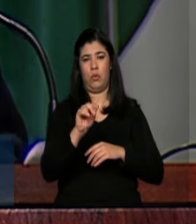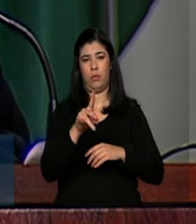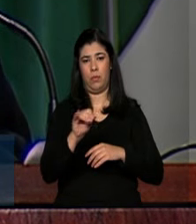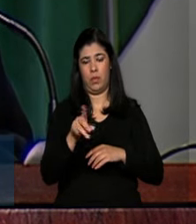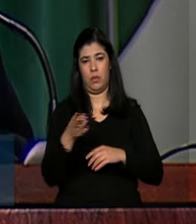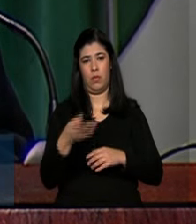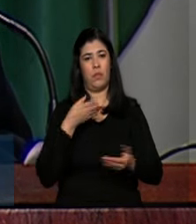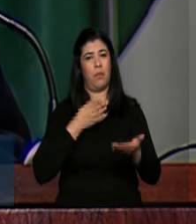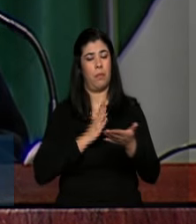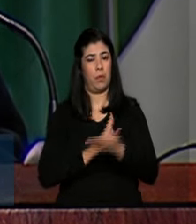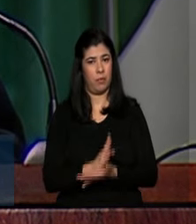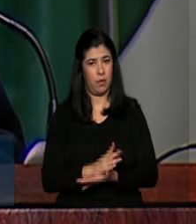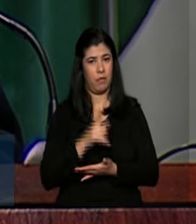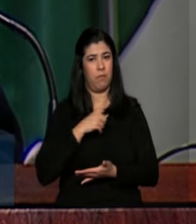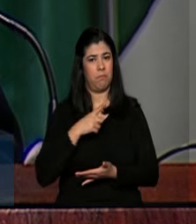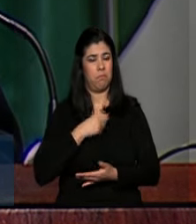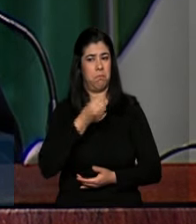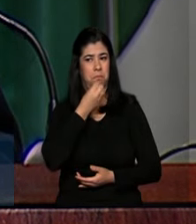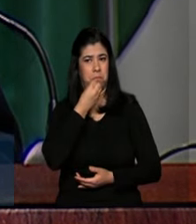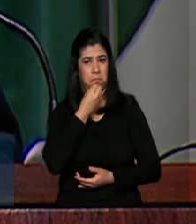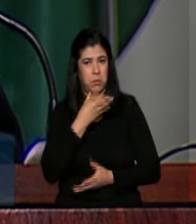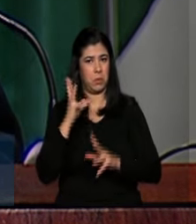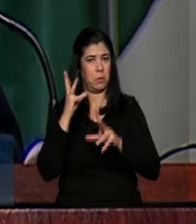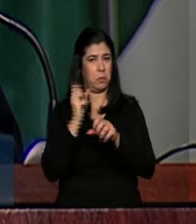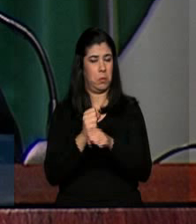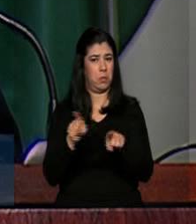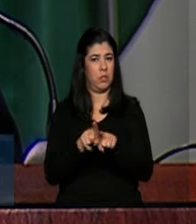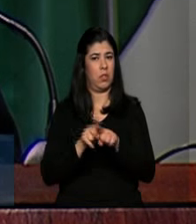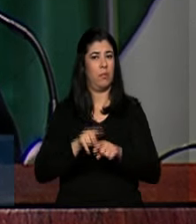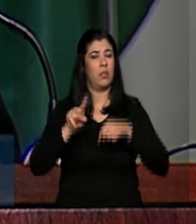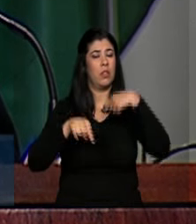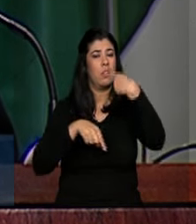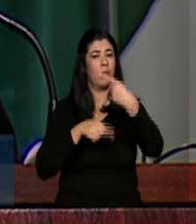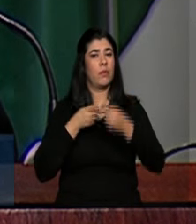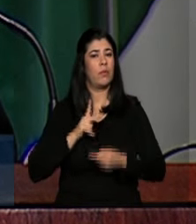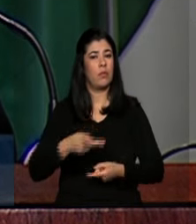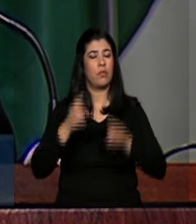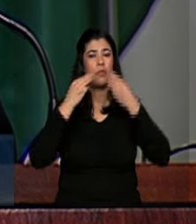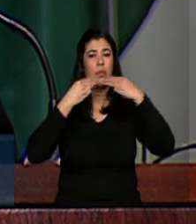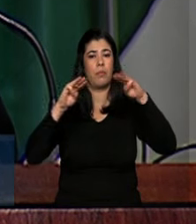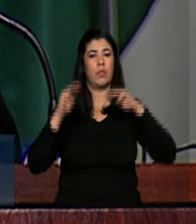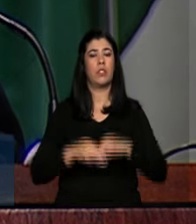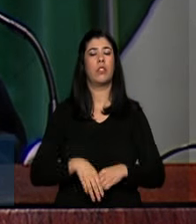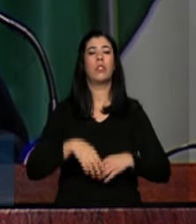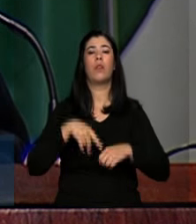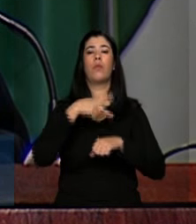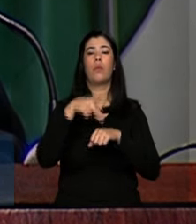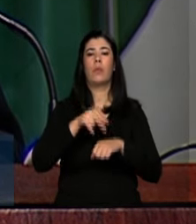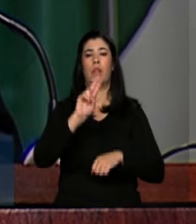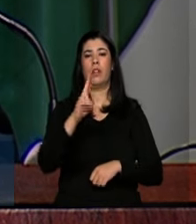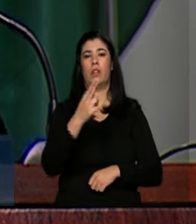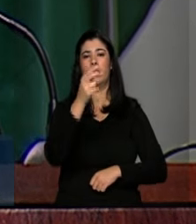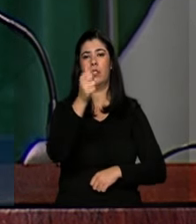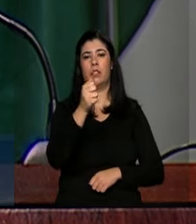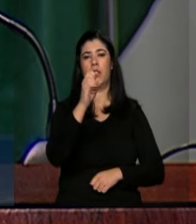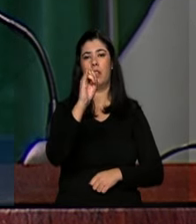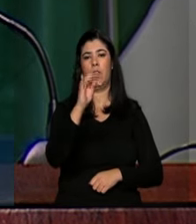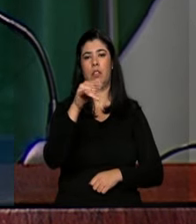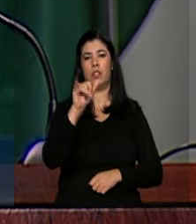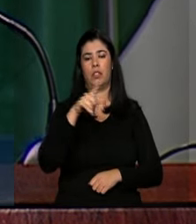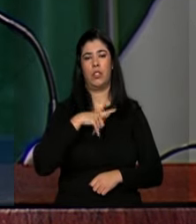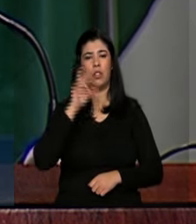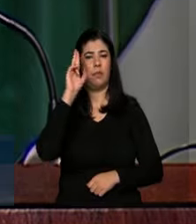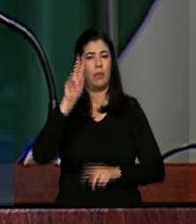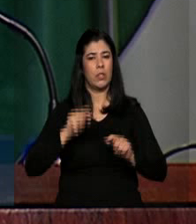qual foi aprovado com amplos méritos e partirá em breve para cumprir missão no Haiti, um dos países que mais